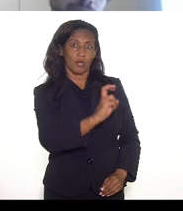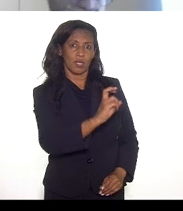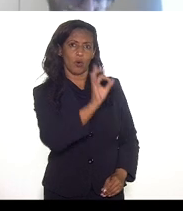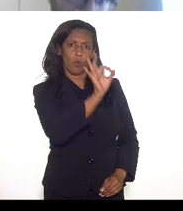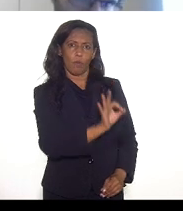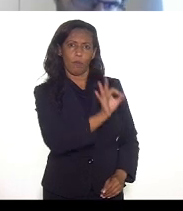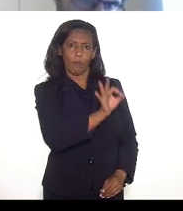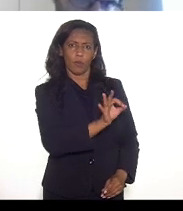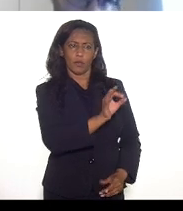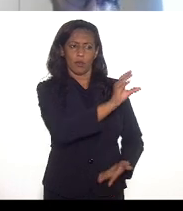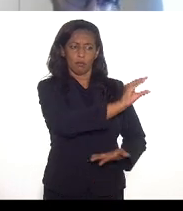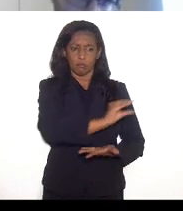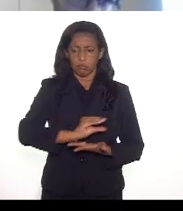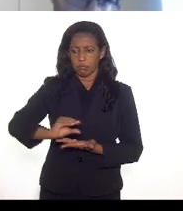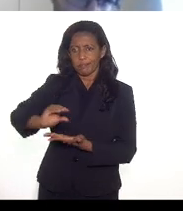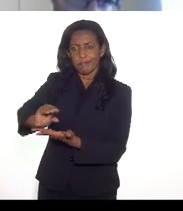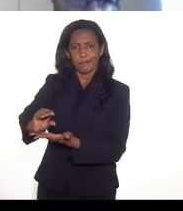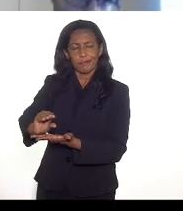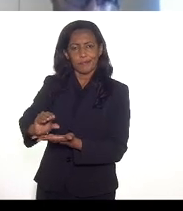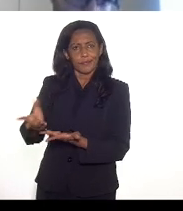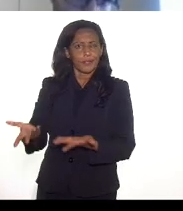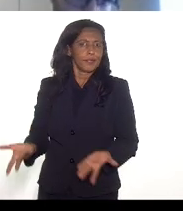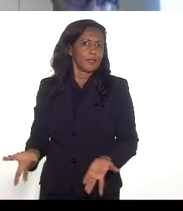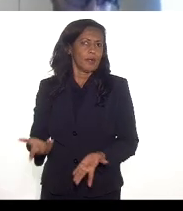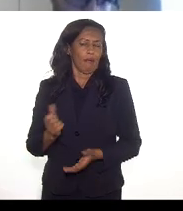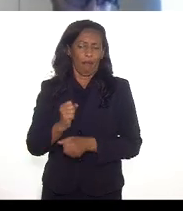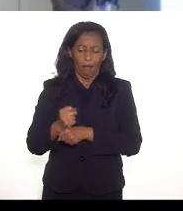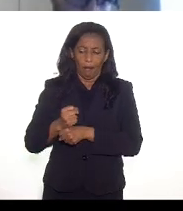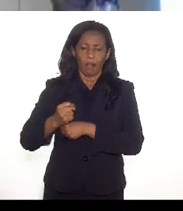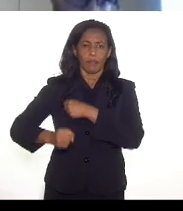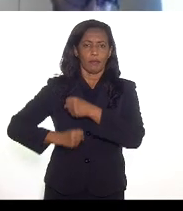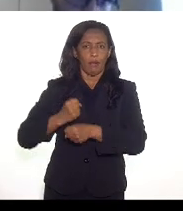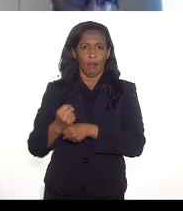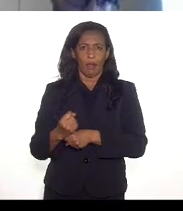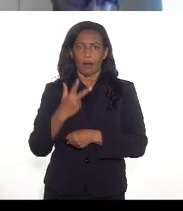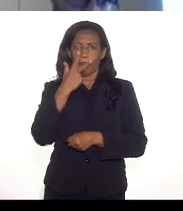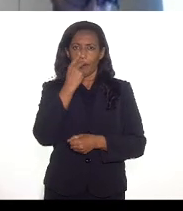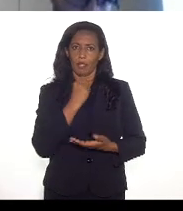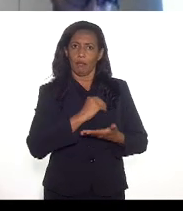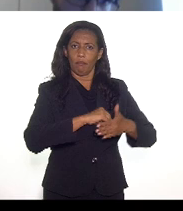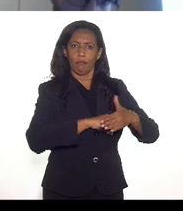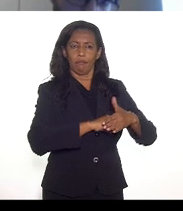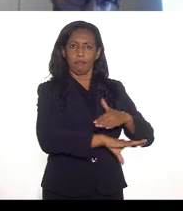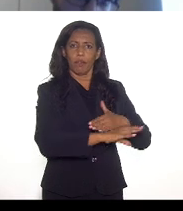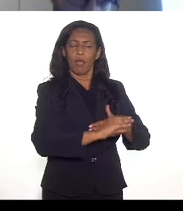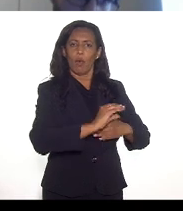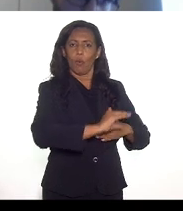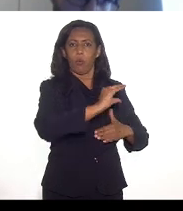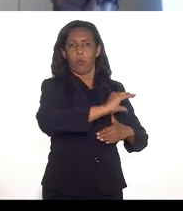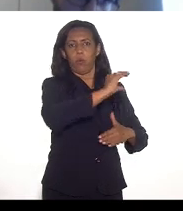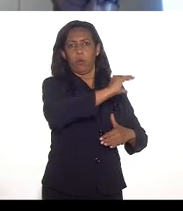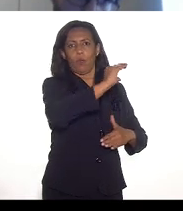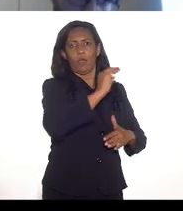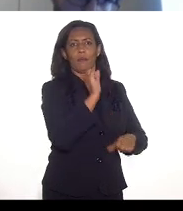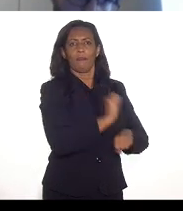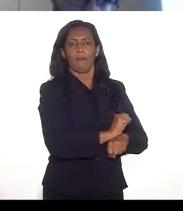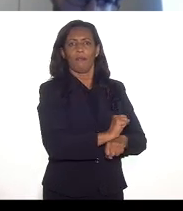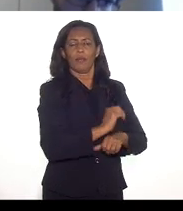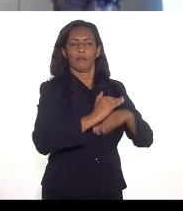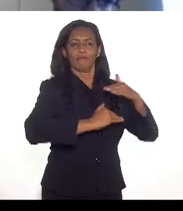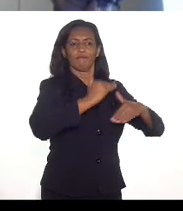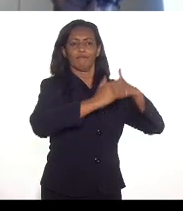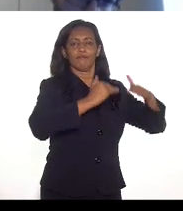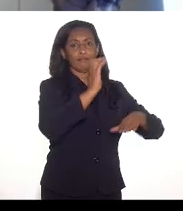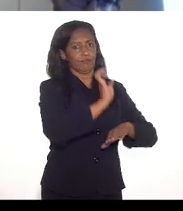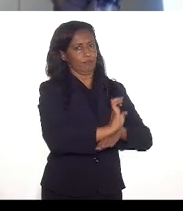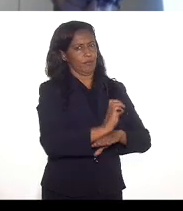população que acumula riqueza ano a ano, impedindo que o Estado se desenvolva. Mas eu vou